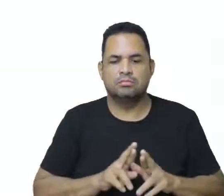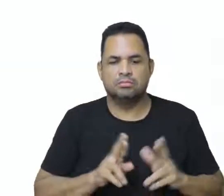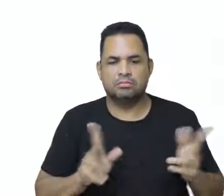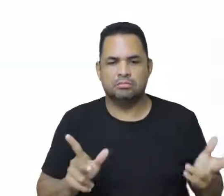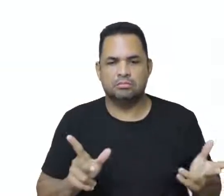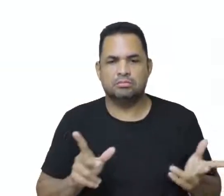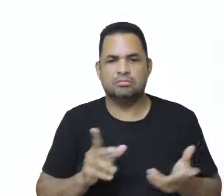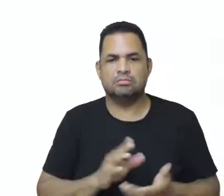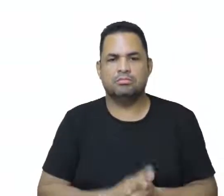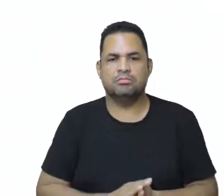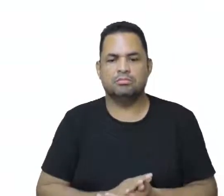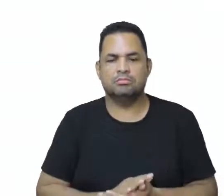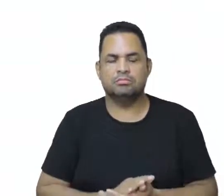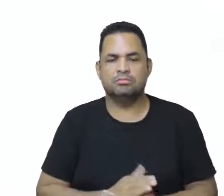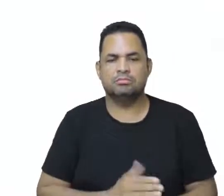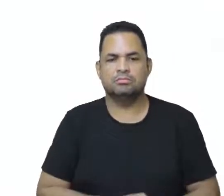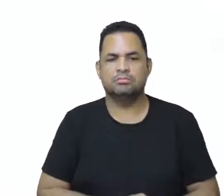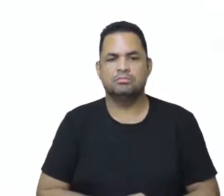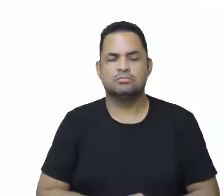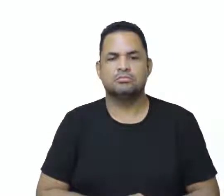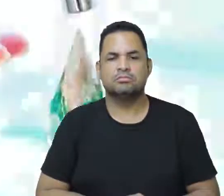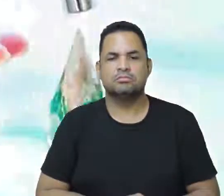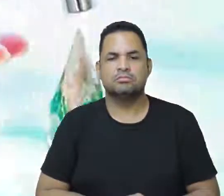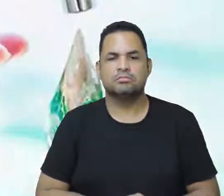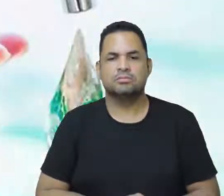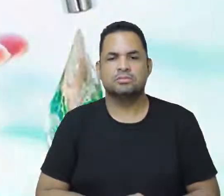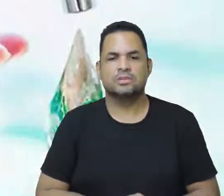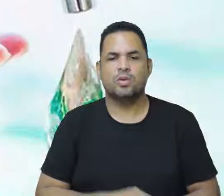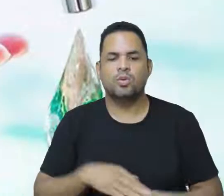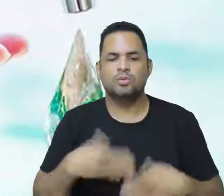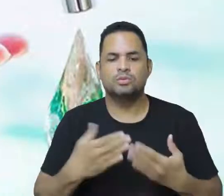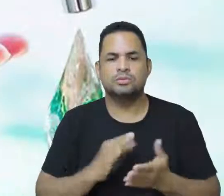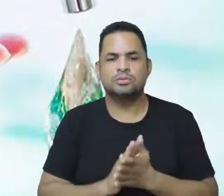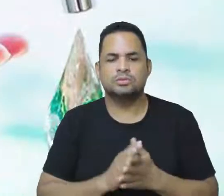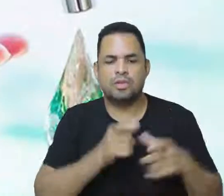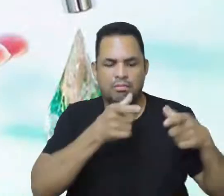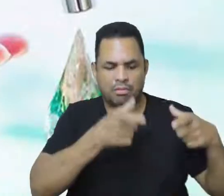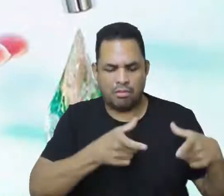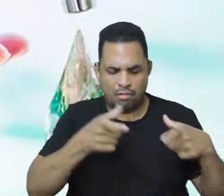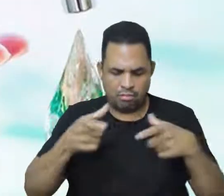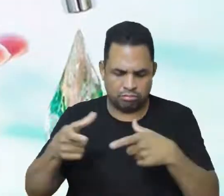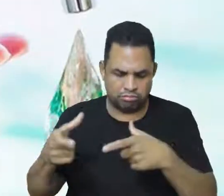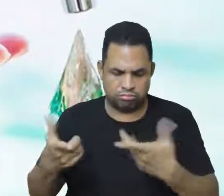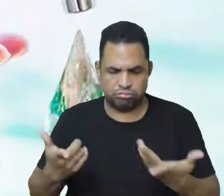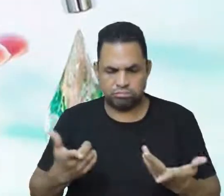diferentes escalas. Quando nós falamos de escala, nós falamos do local,